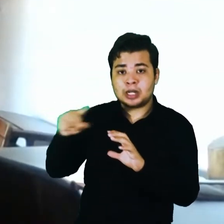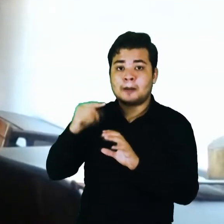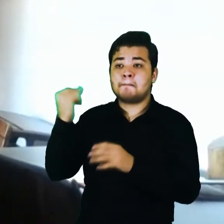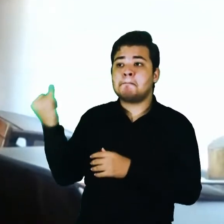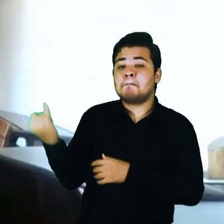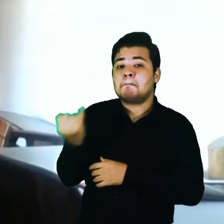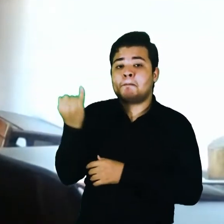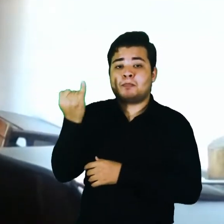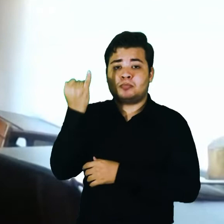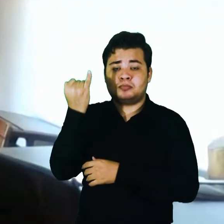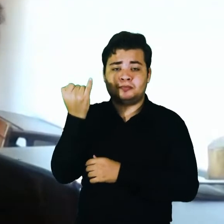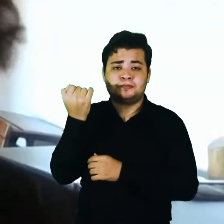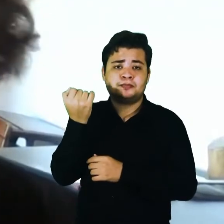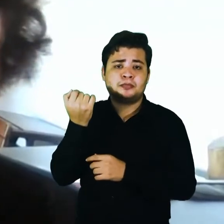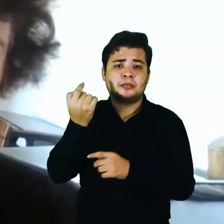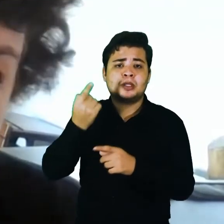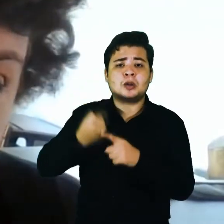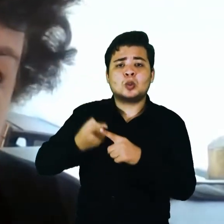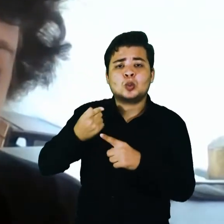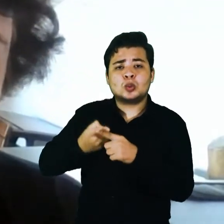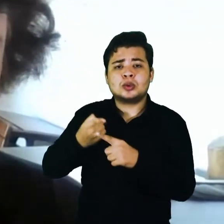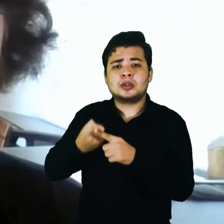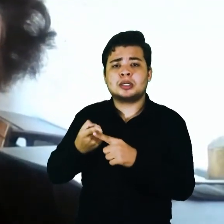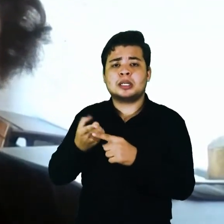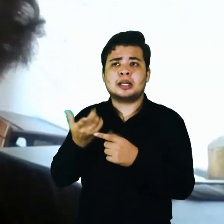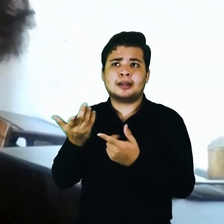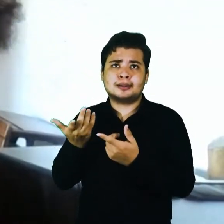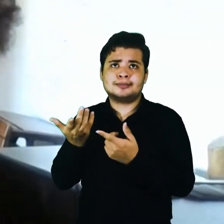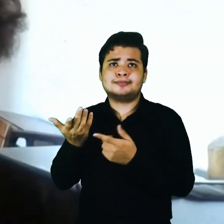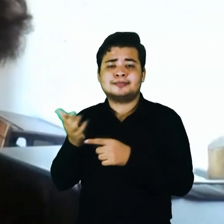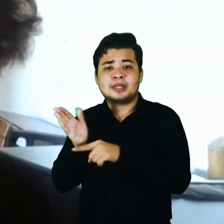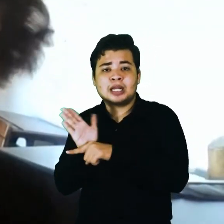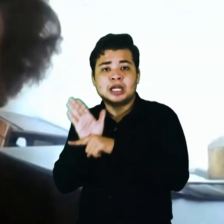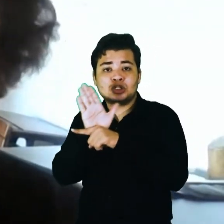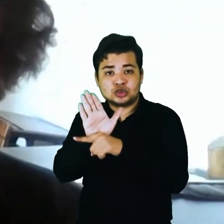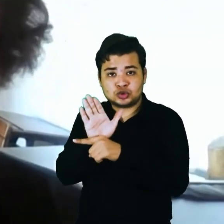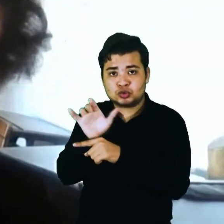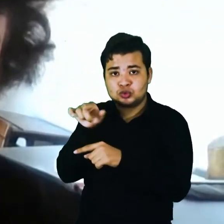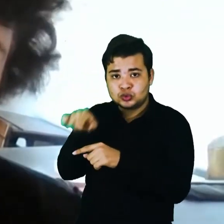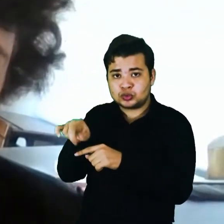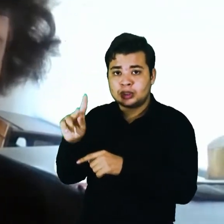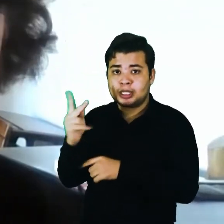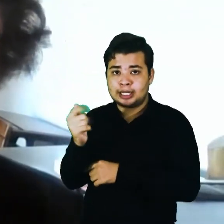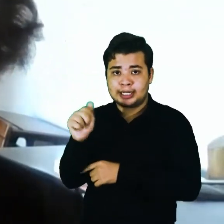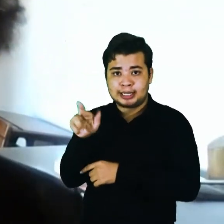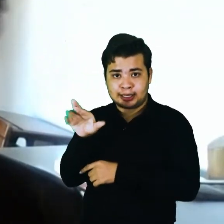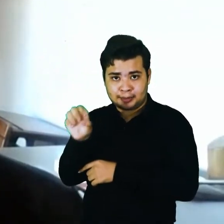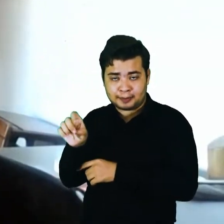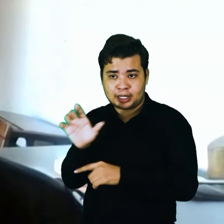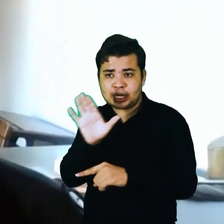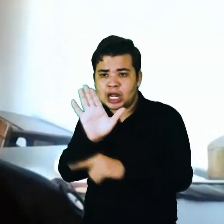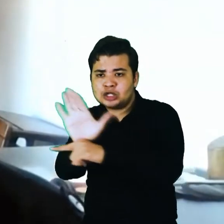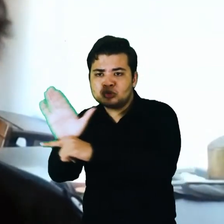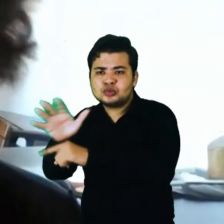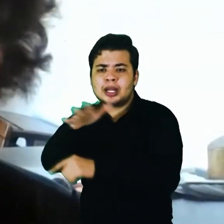são fundamentais, exatamente para dar subsídio, o herbário dá o subsídio para as outras áreas, né,